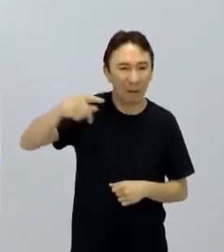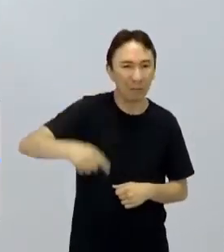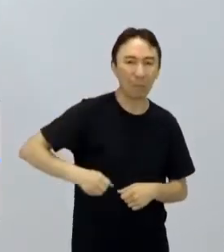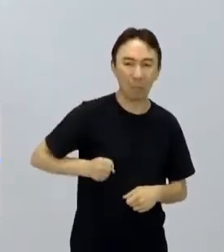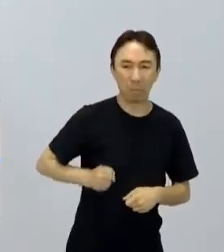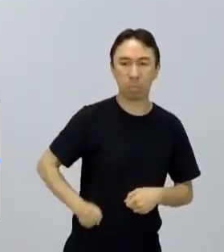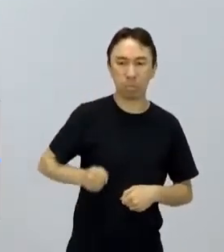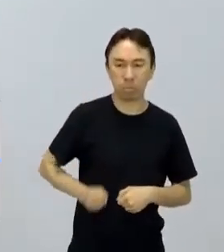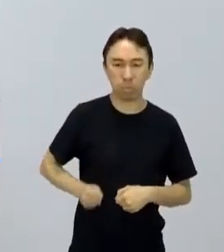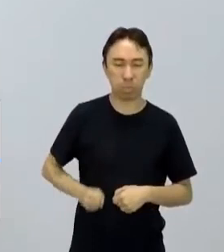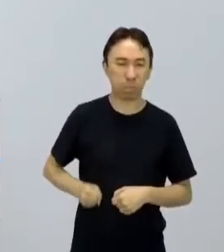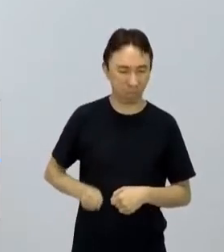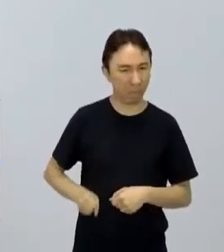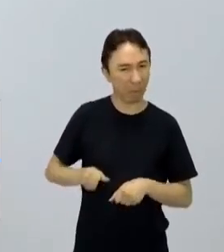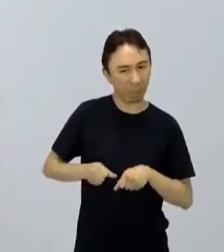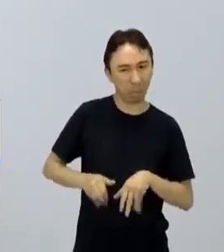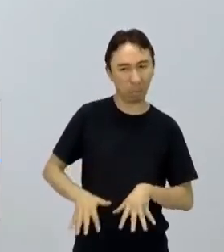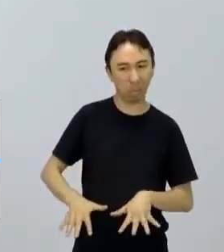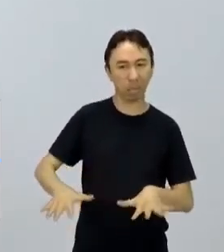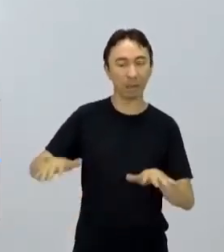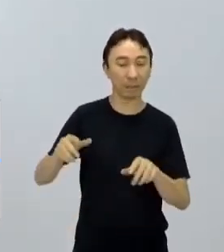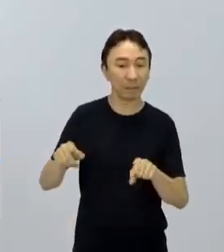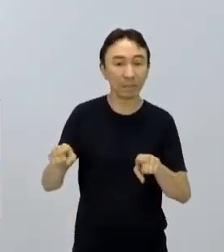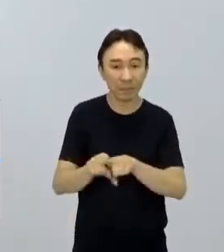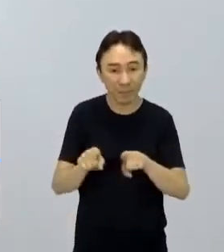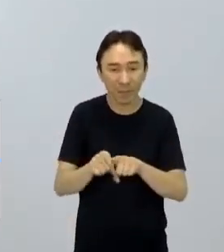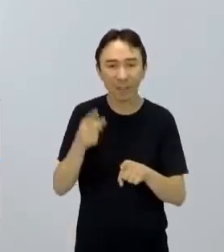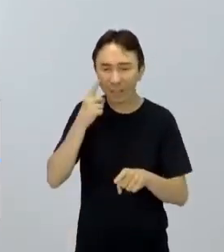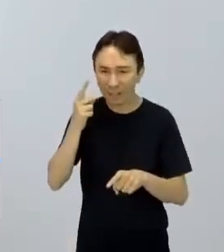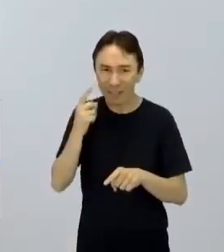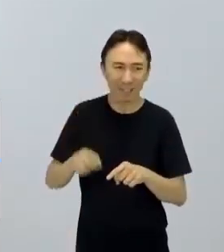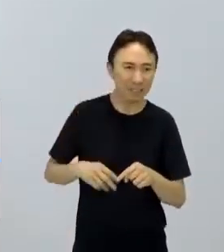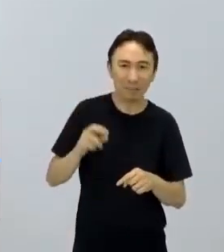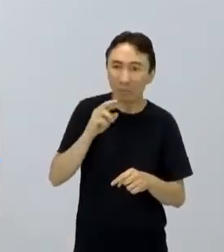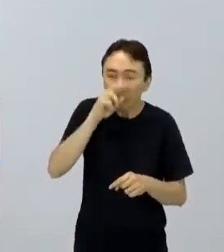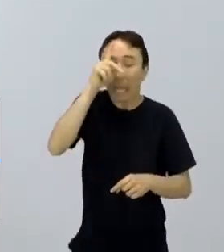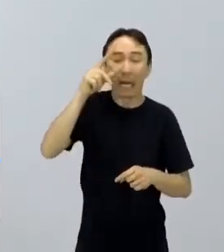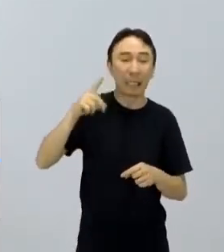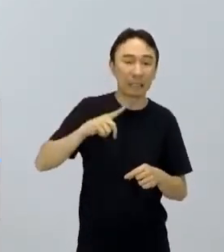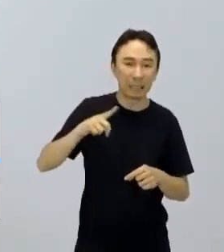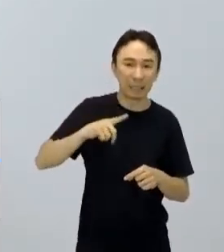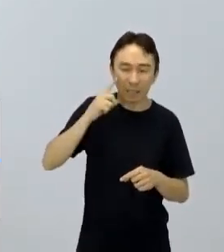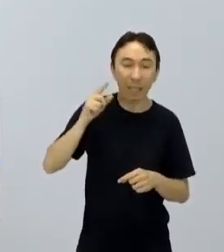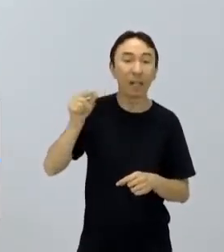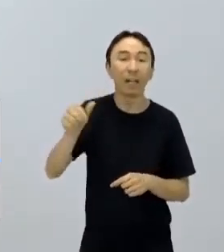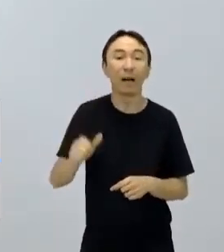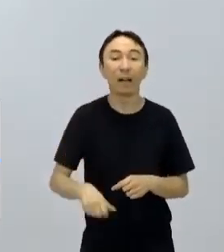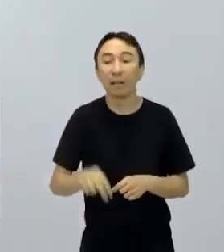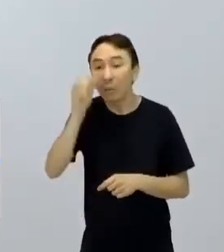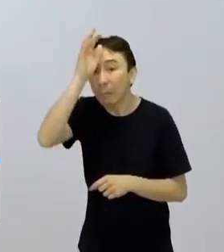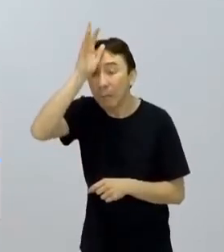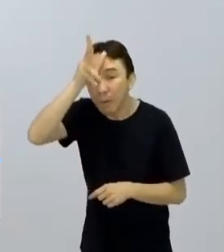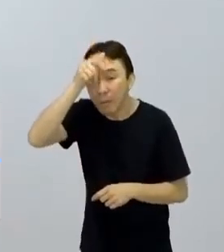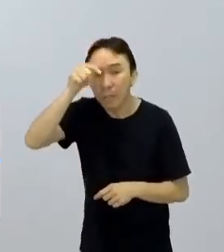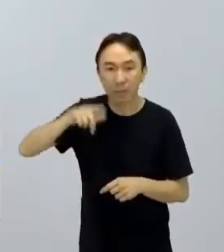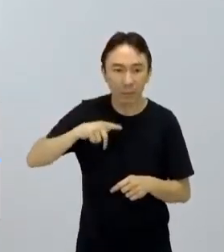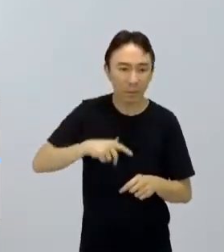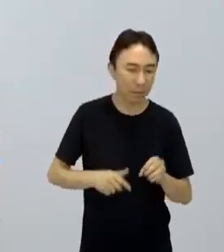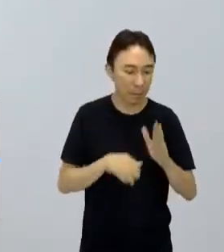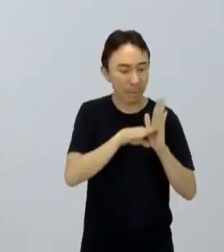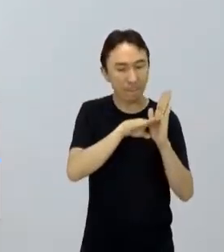meio que por acidente, ele injetou bactérias de cólera mortas na galinha, e aí ele percebeu que aquelas galinhas